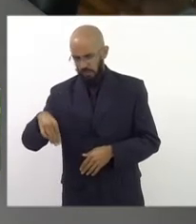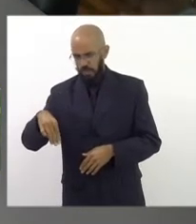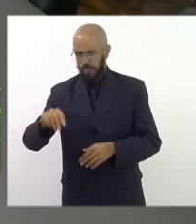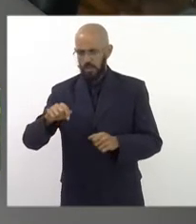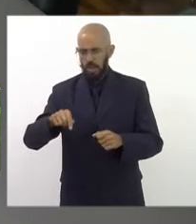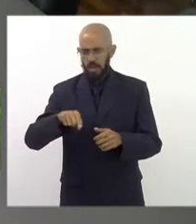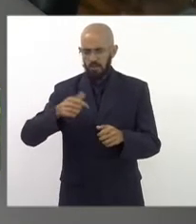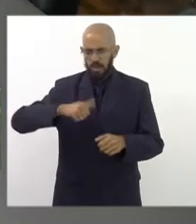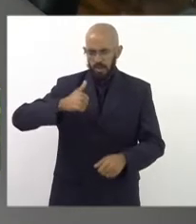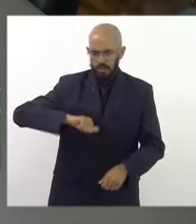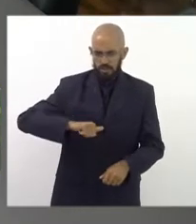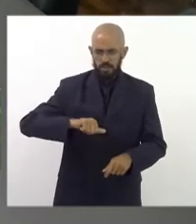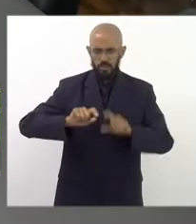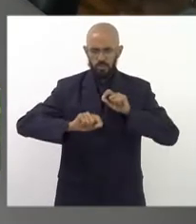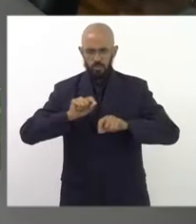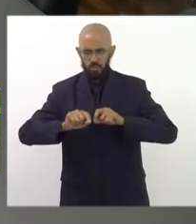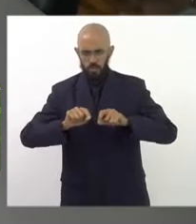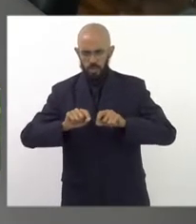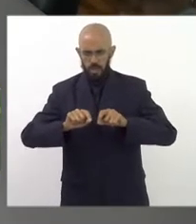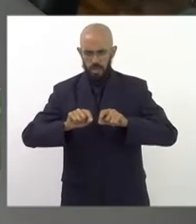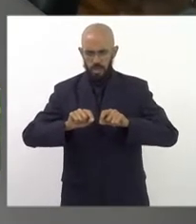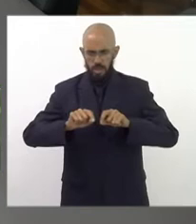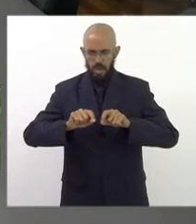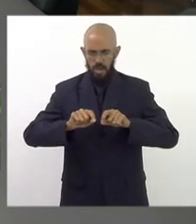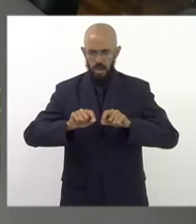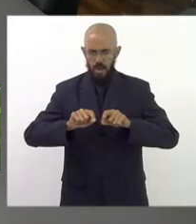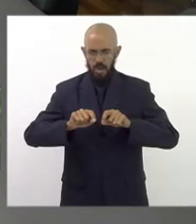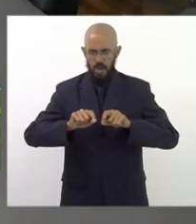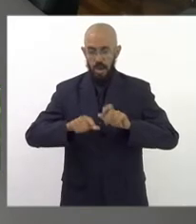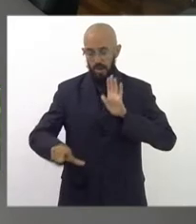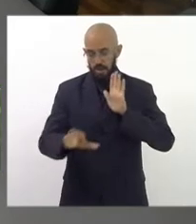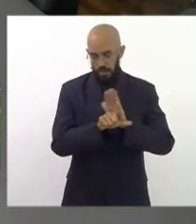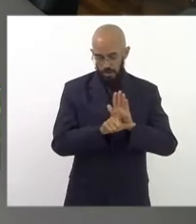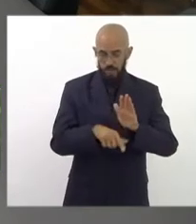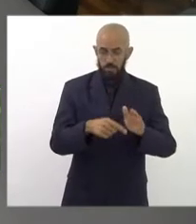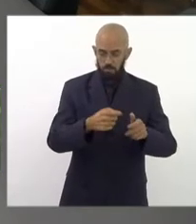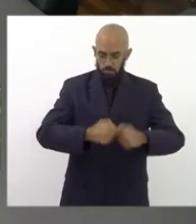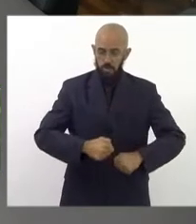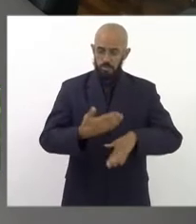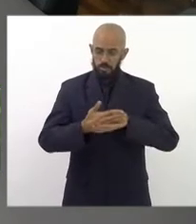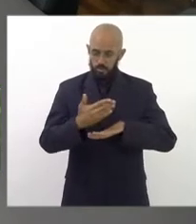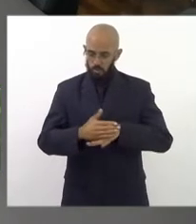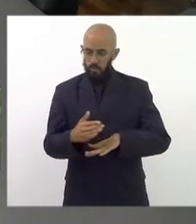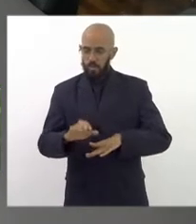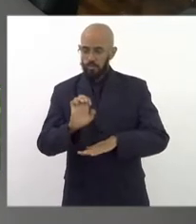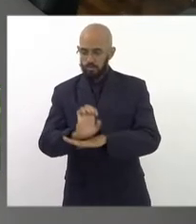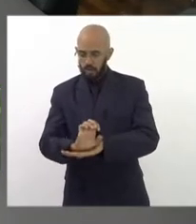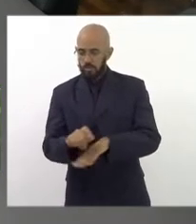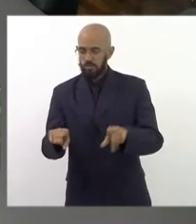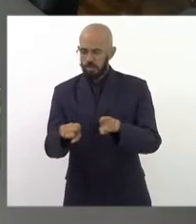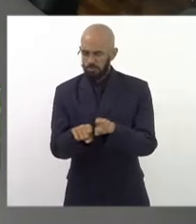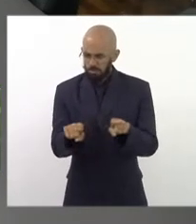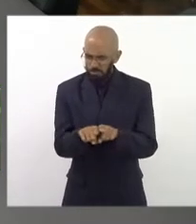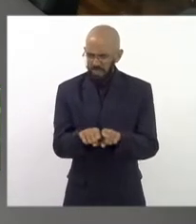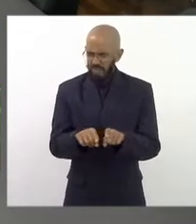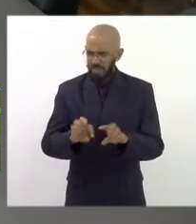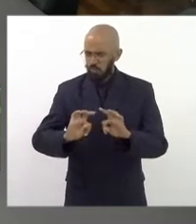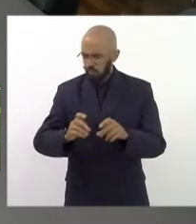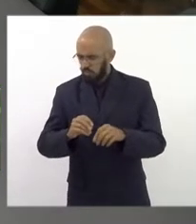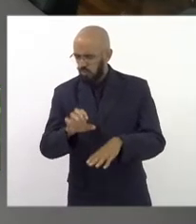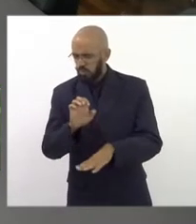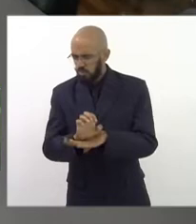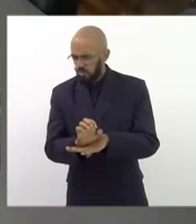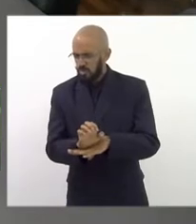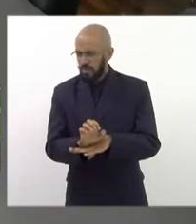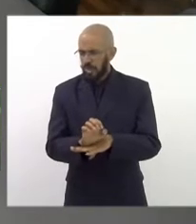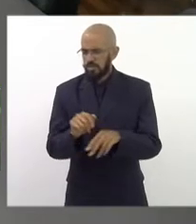tem previsão de legislação a ser aplicada nos estados e aquilo que os estados fizeram